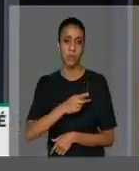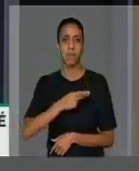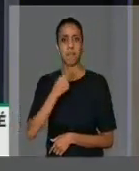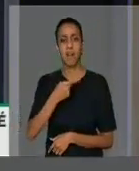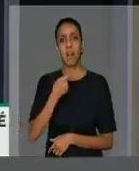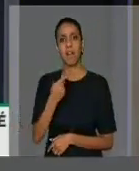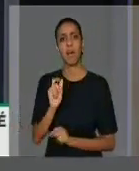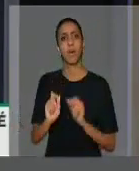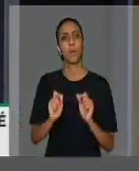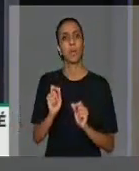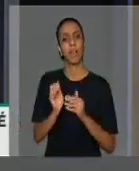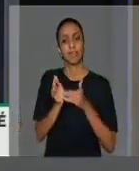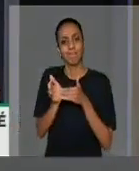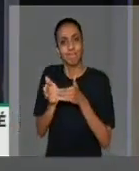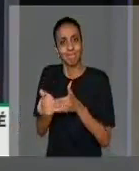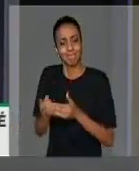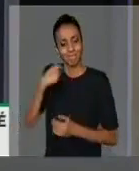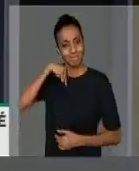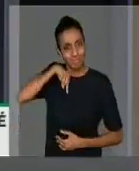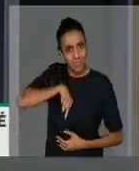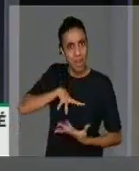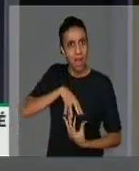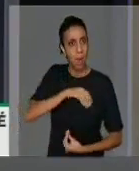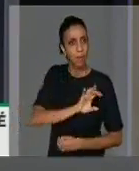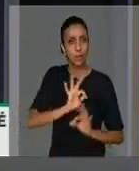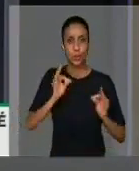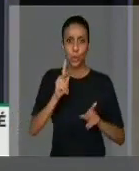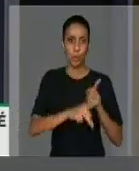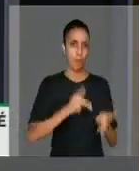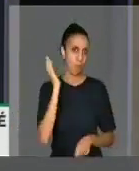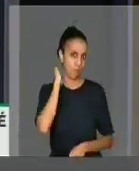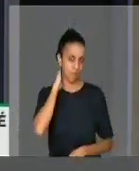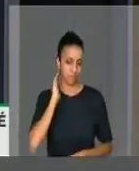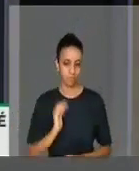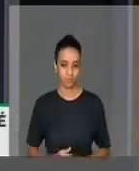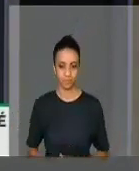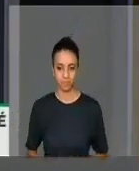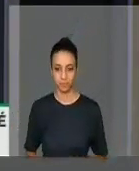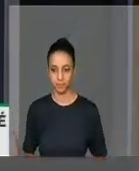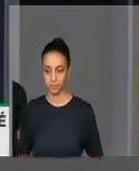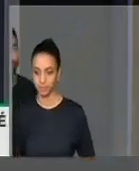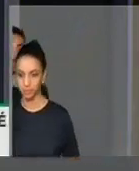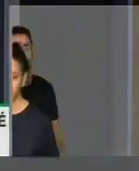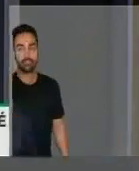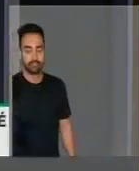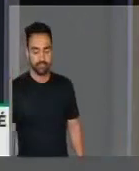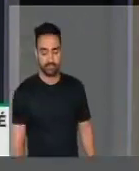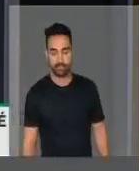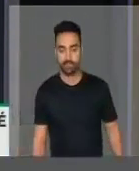uma devoção que está enraizada na alma de todo o nosso povo. Aliás,